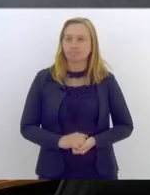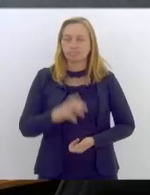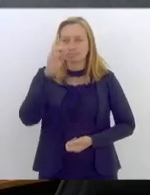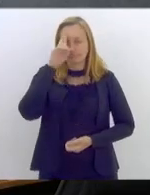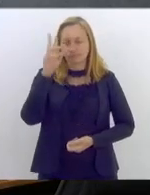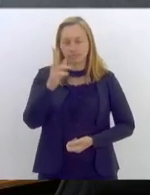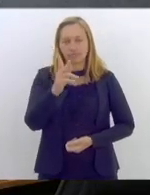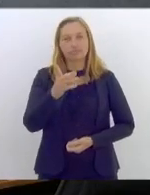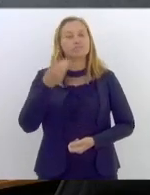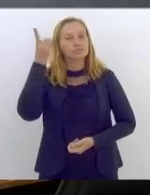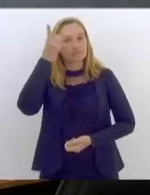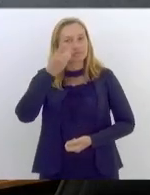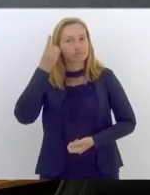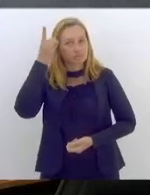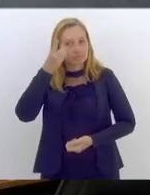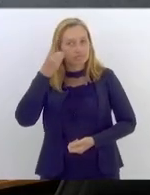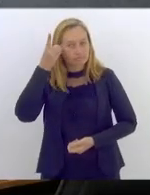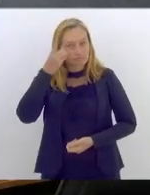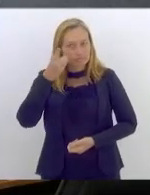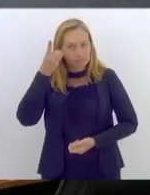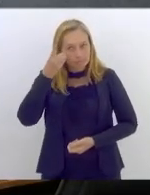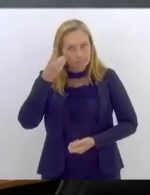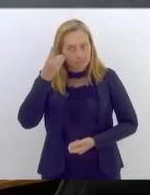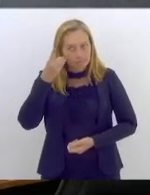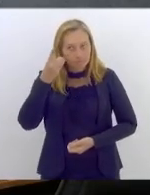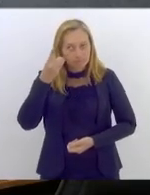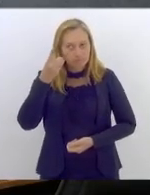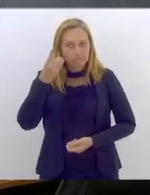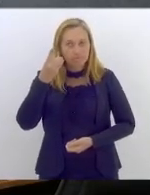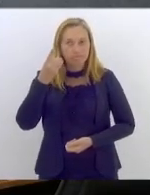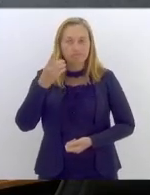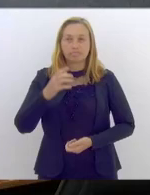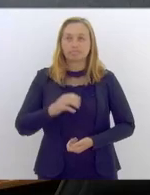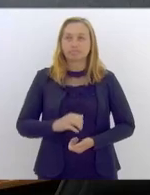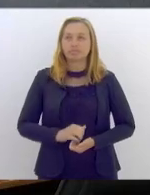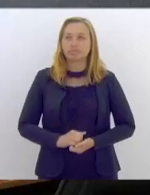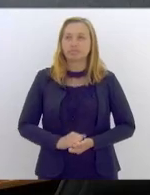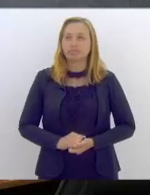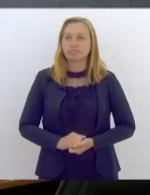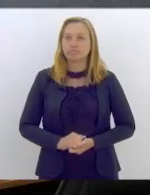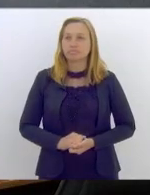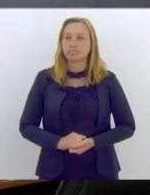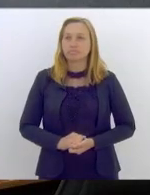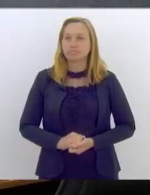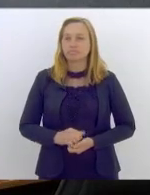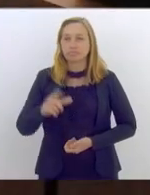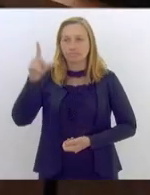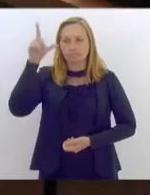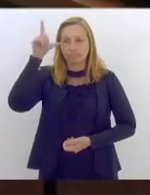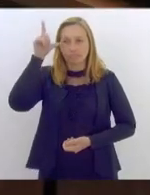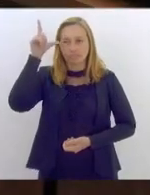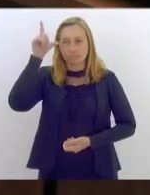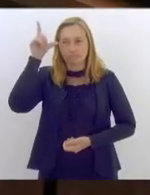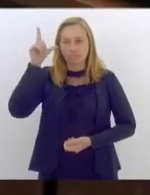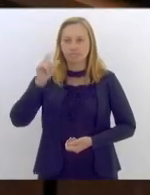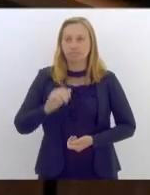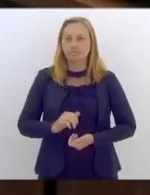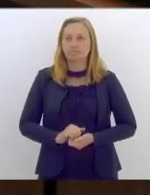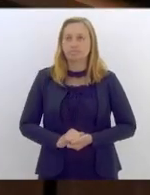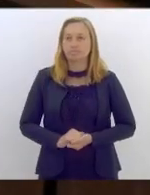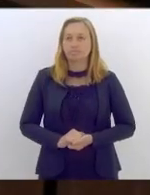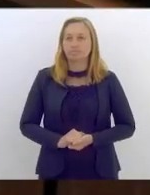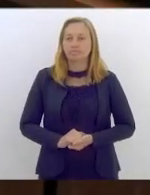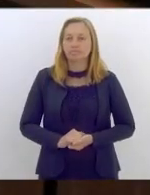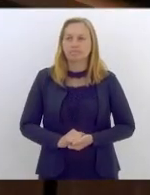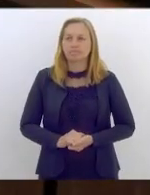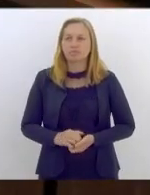Senhora deputada Lúcia Helena Pinto de Mato,